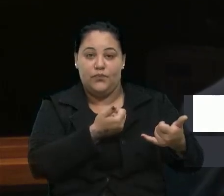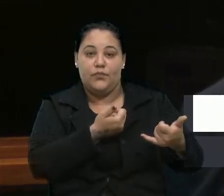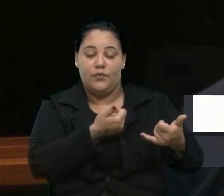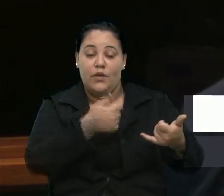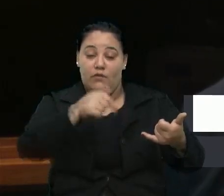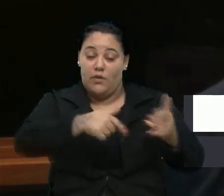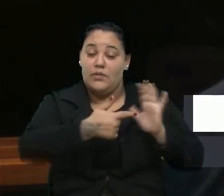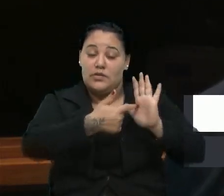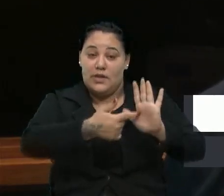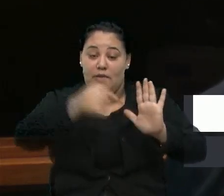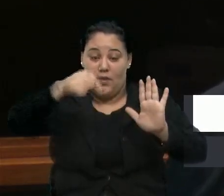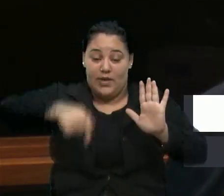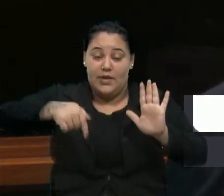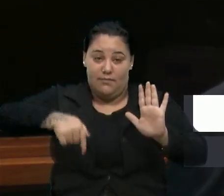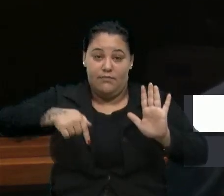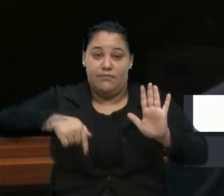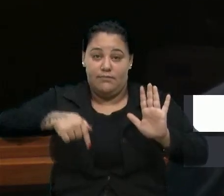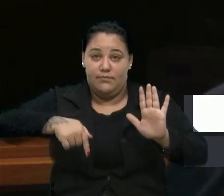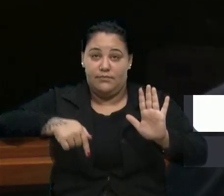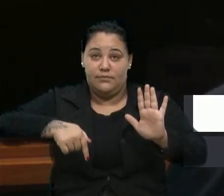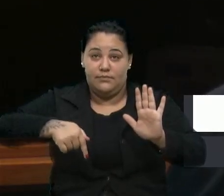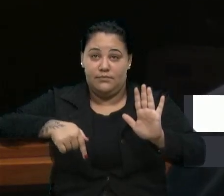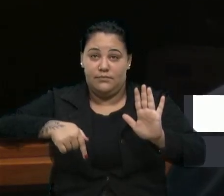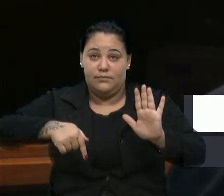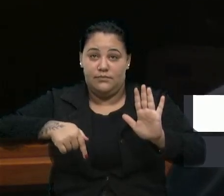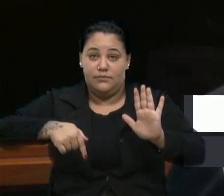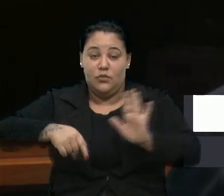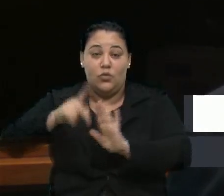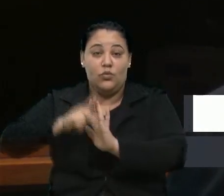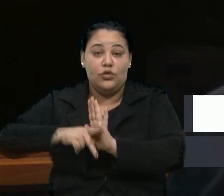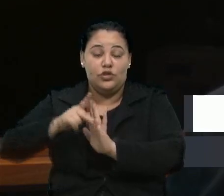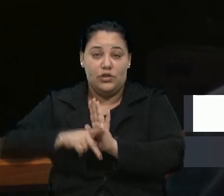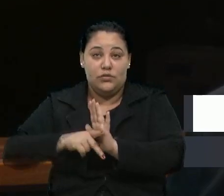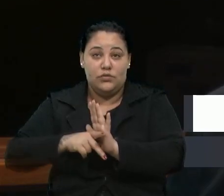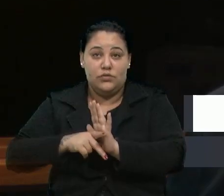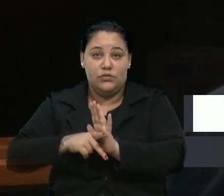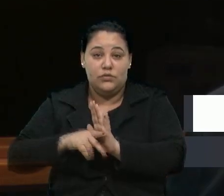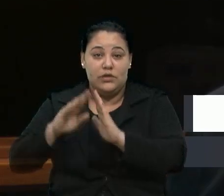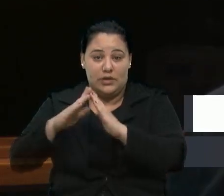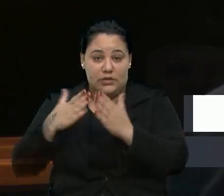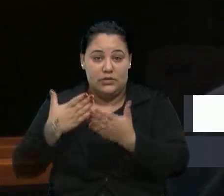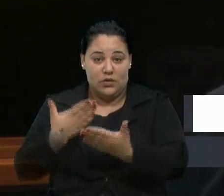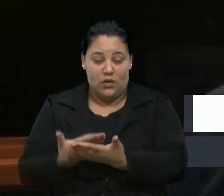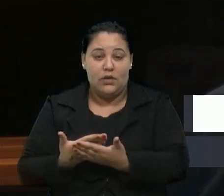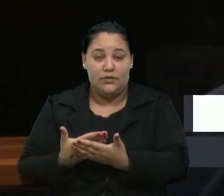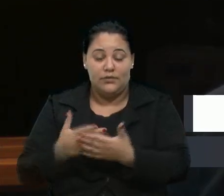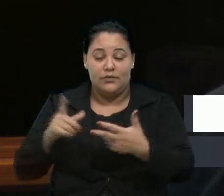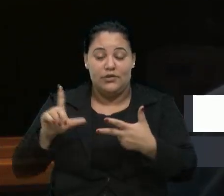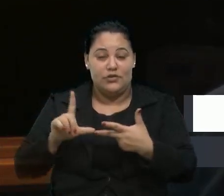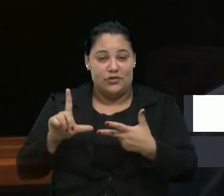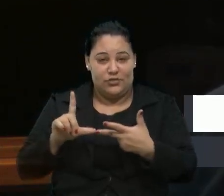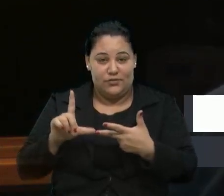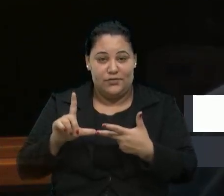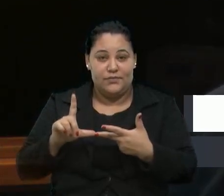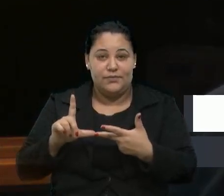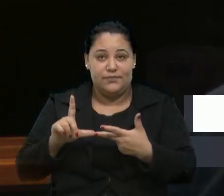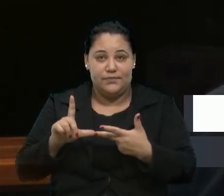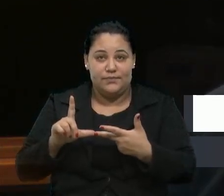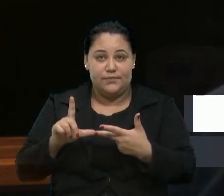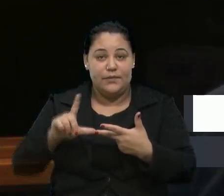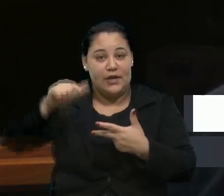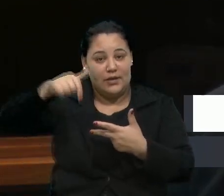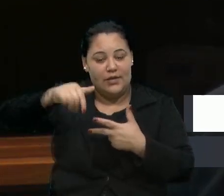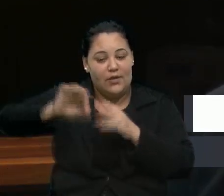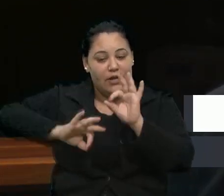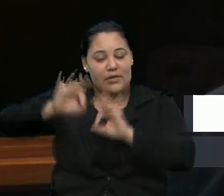informações foi apresentado aqui no projeto da Escola do Legislativo, né? Aqui